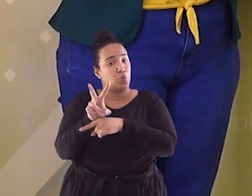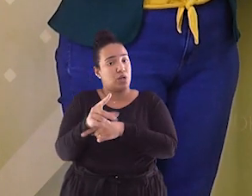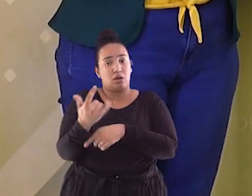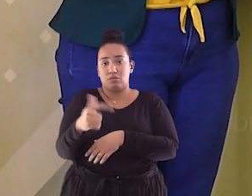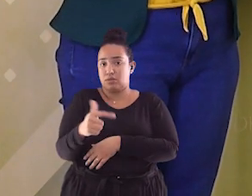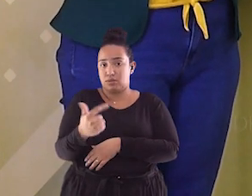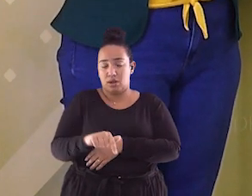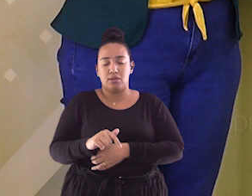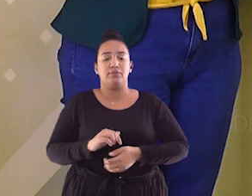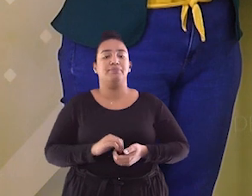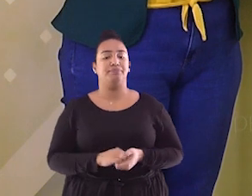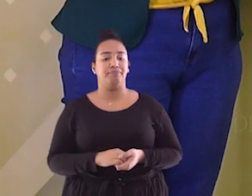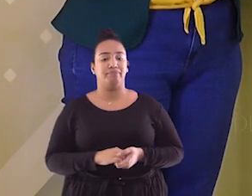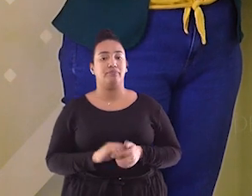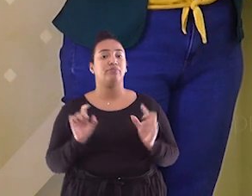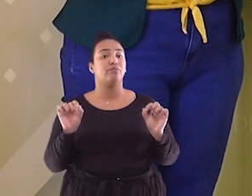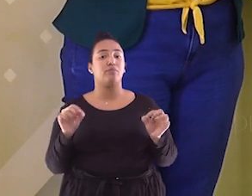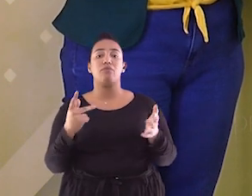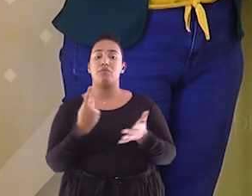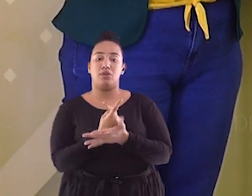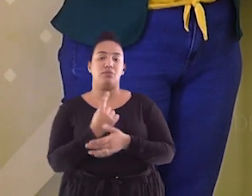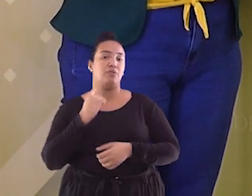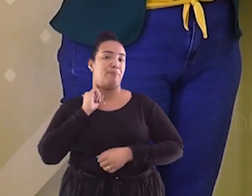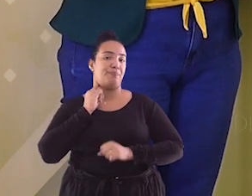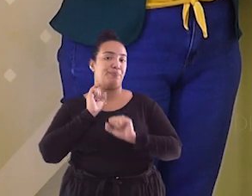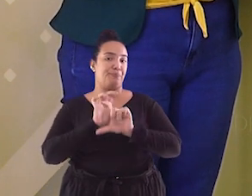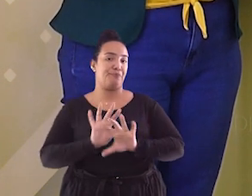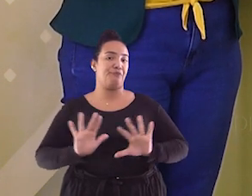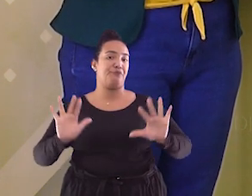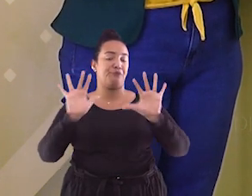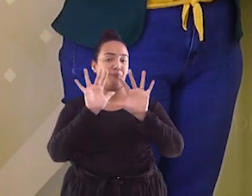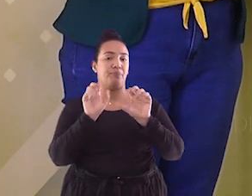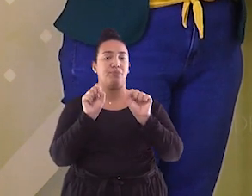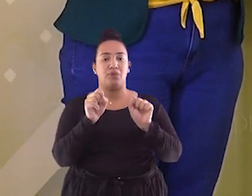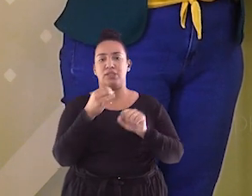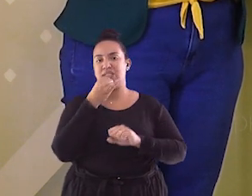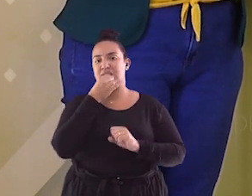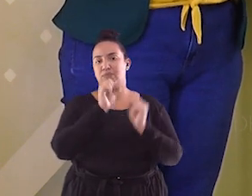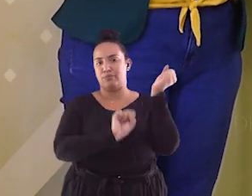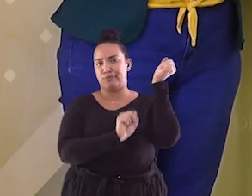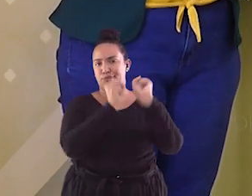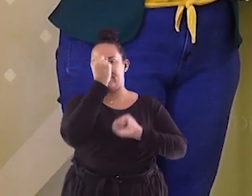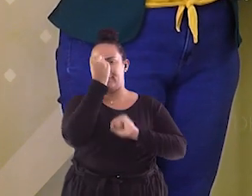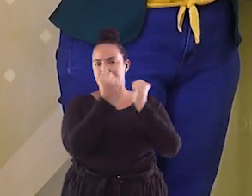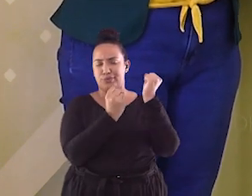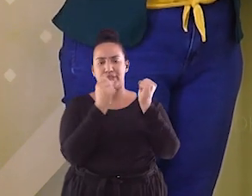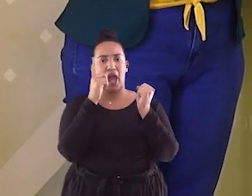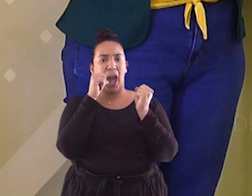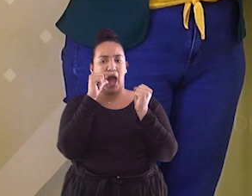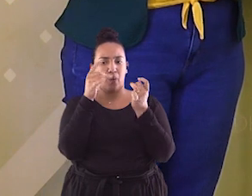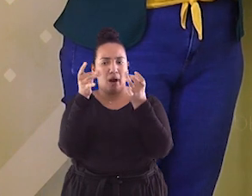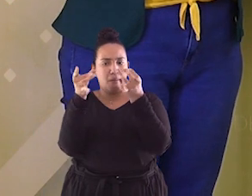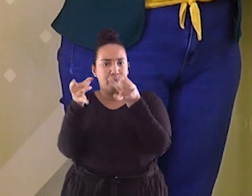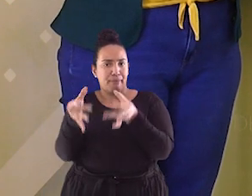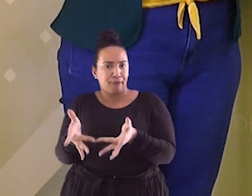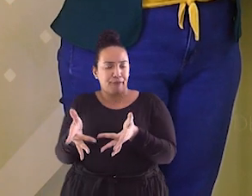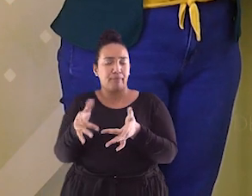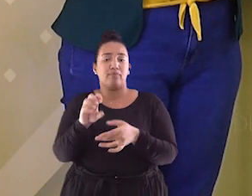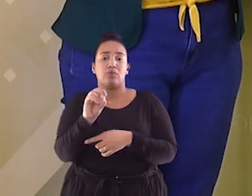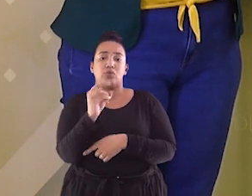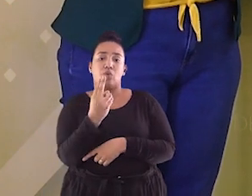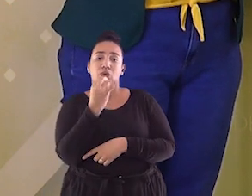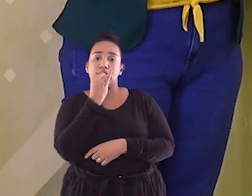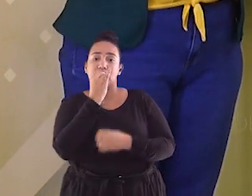meio ambiente. Isso causa poluição, seja quando a indústria lança resíduos tóxicos na água, seja quando alguma